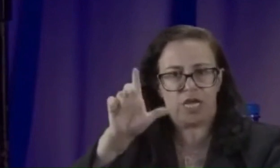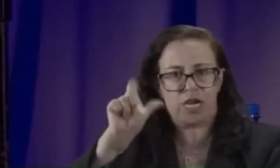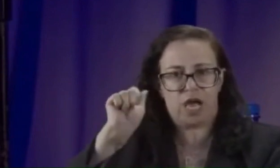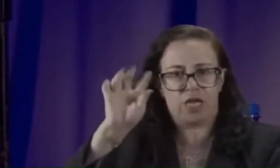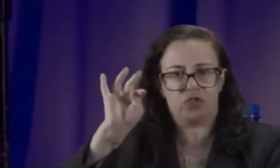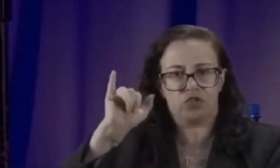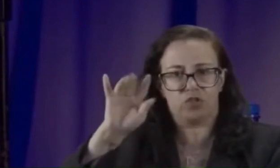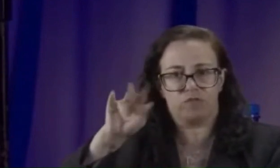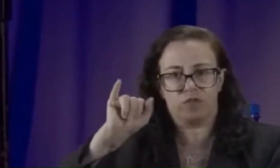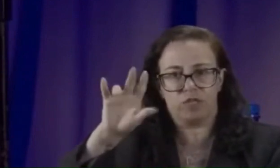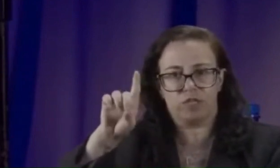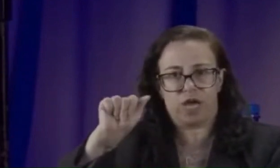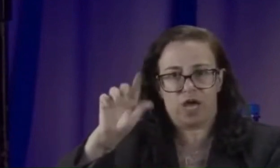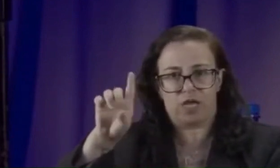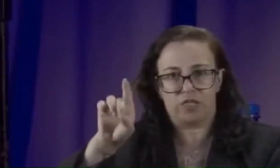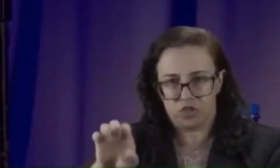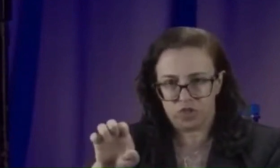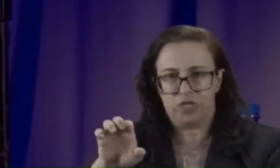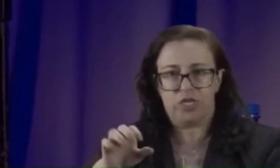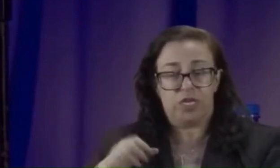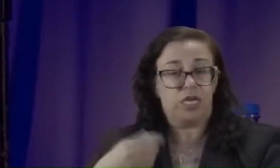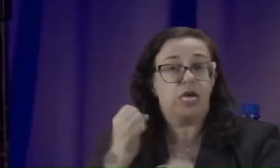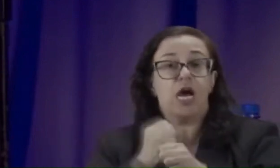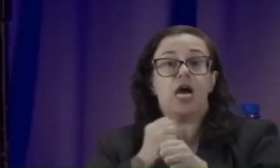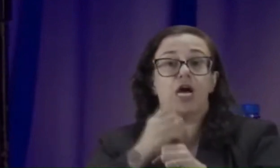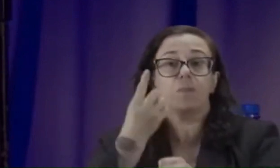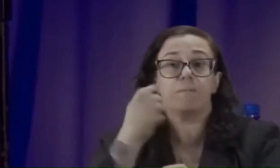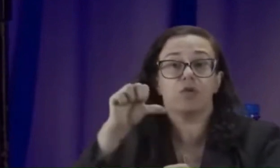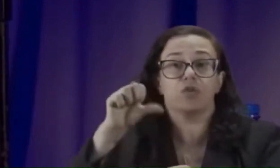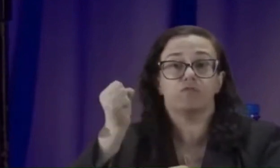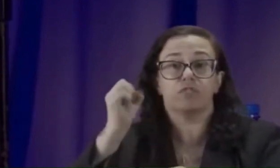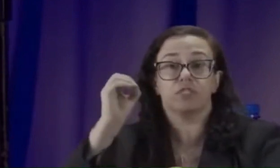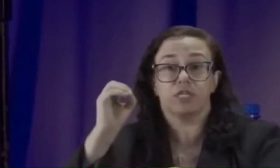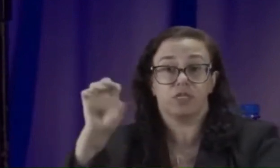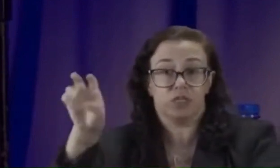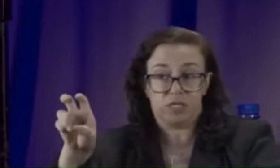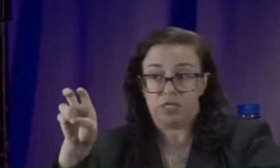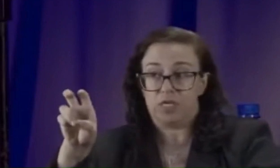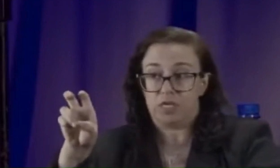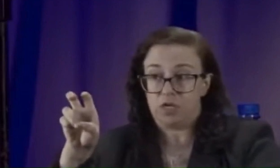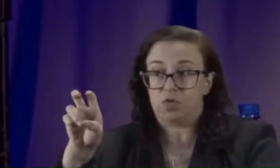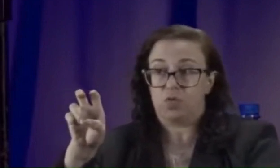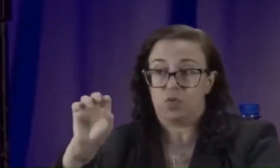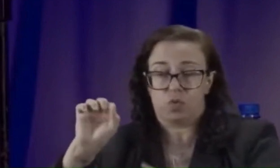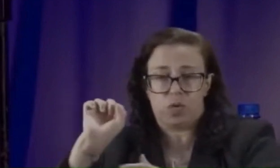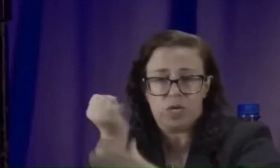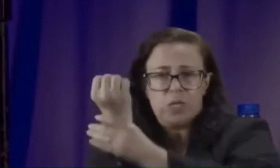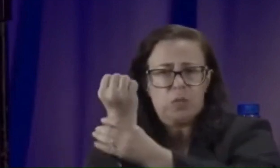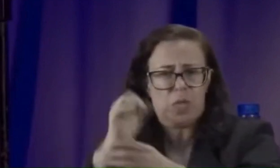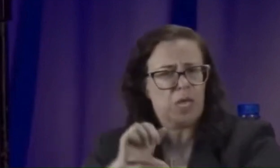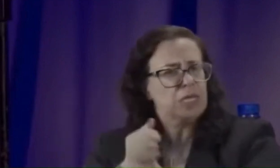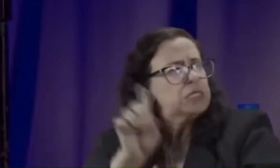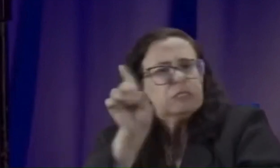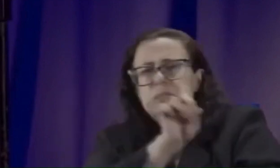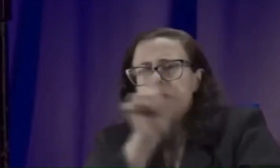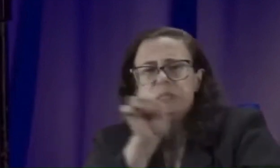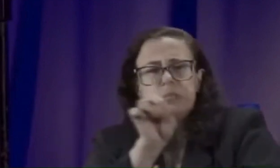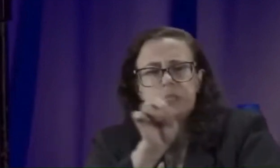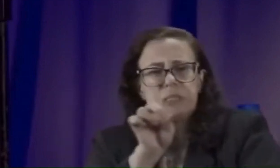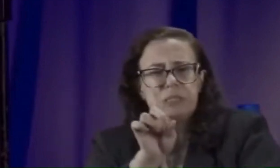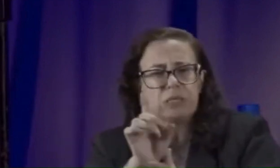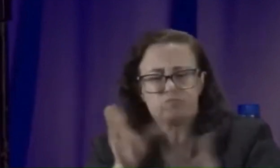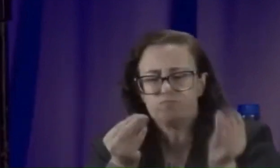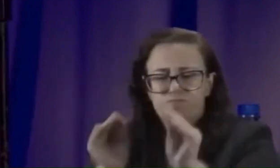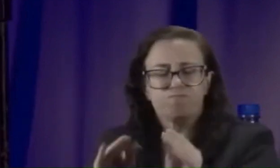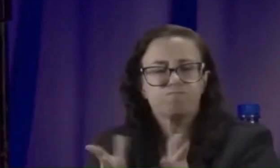em 1905, assevera que não existe nada maciço, palpável, que